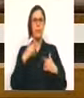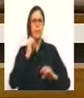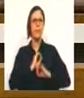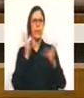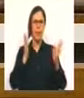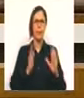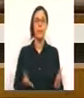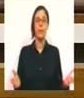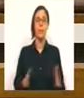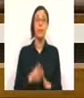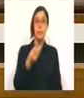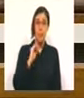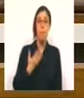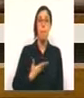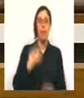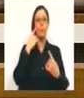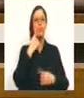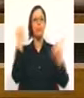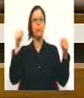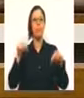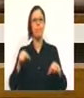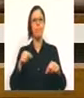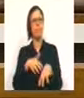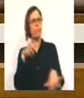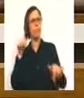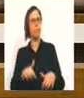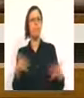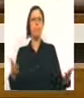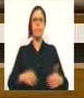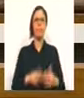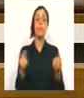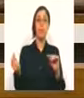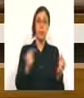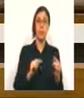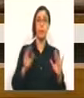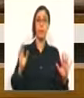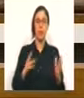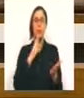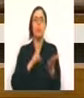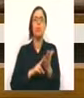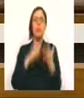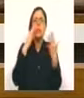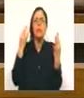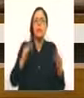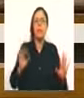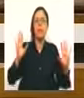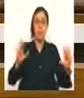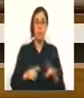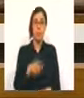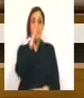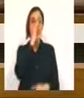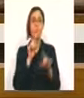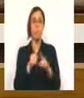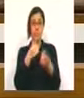claros, o PSD trouxe a esta Câmara este debate por uma razão muito simples. É que o Governo,